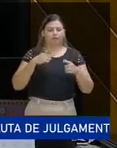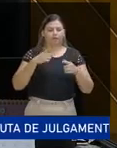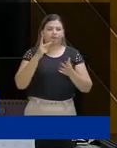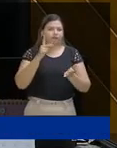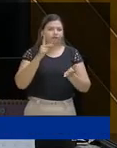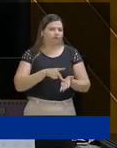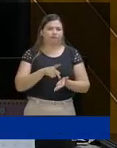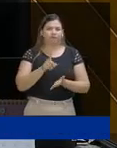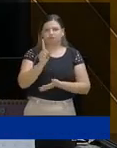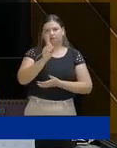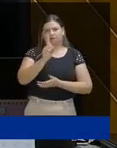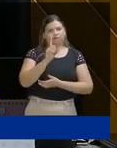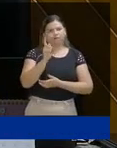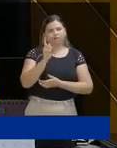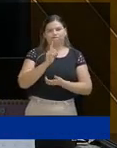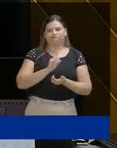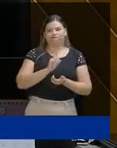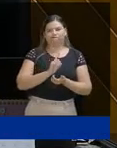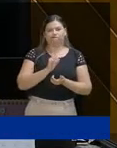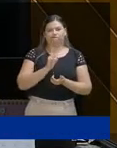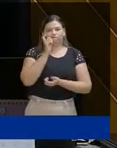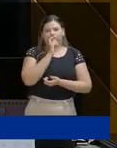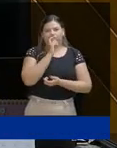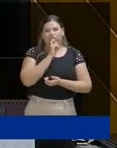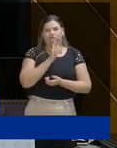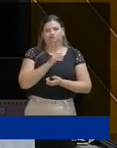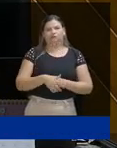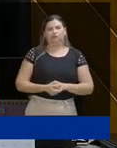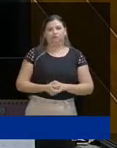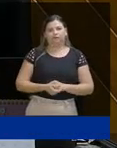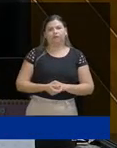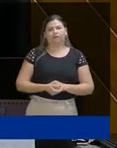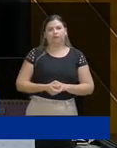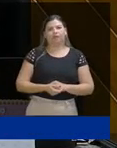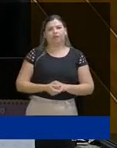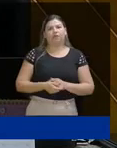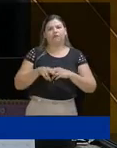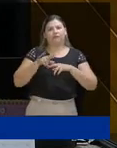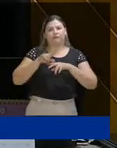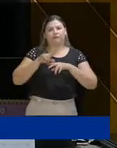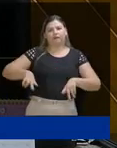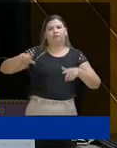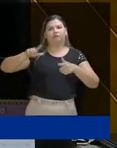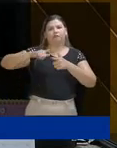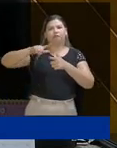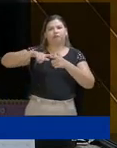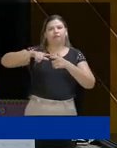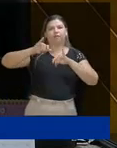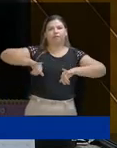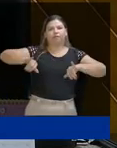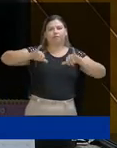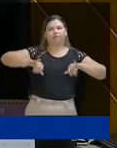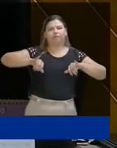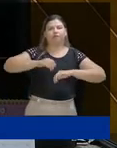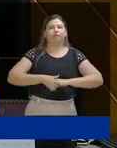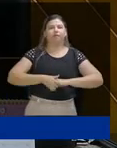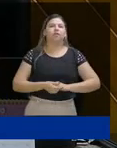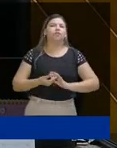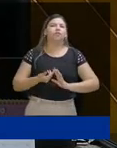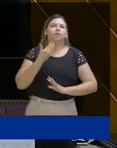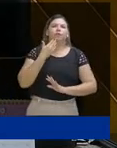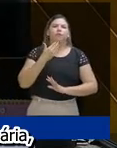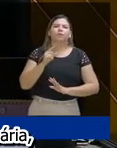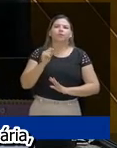inverídica e distorcida, o que teria causado prejuízo à sua campanha. A